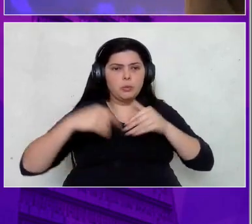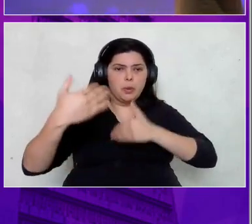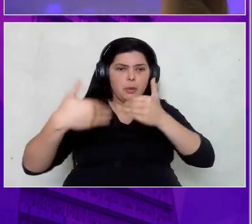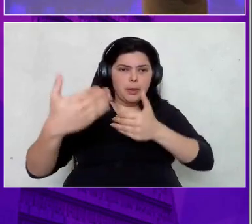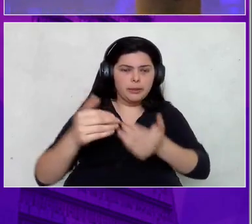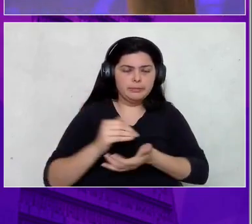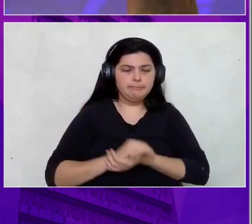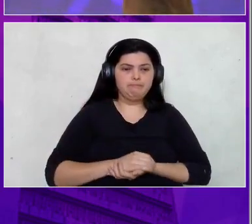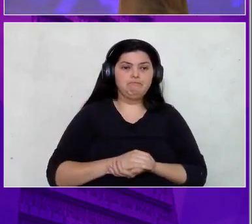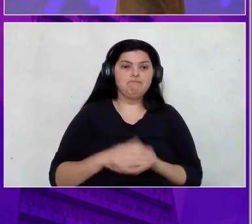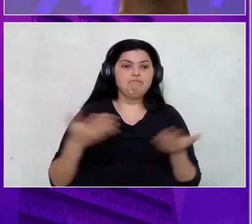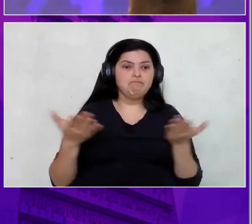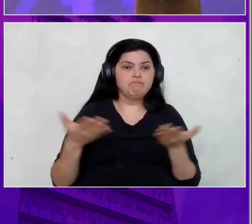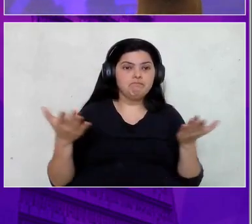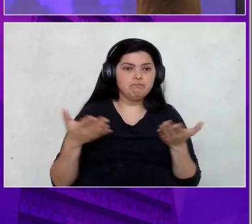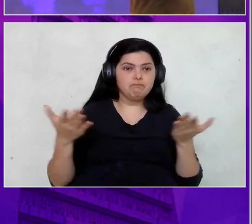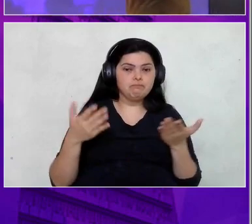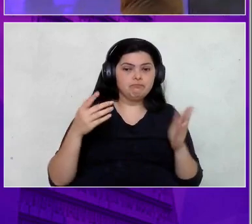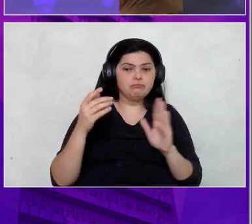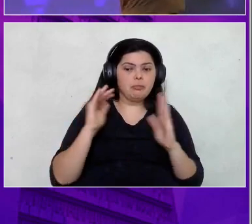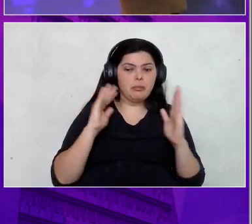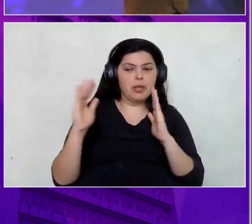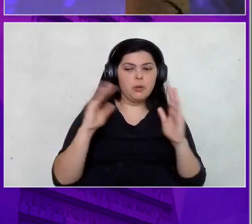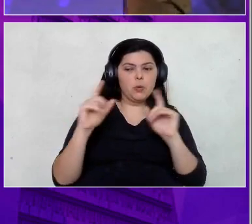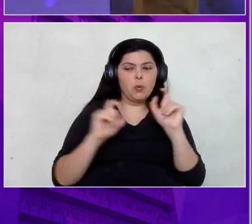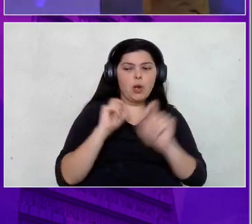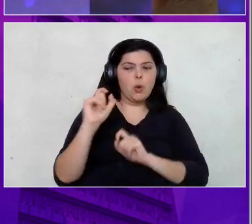agora estamos nessa década